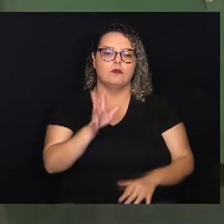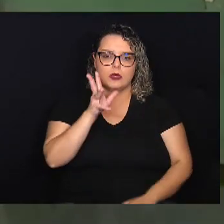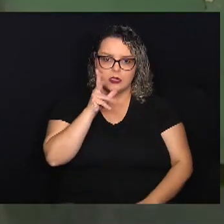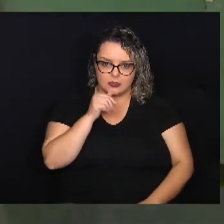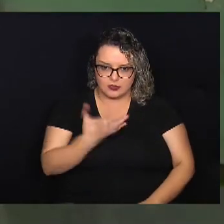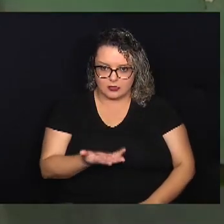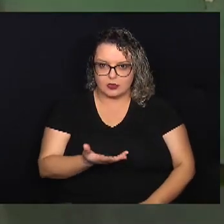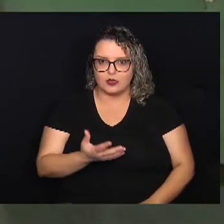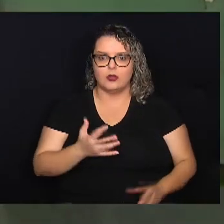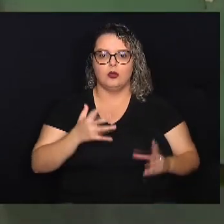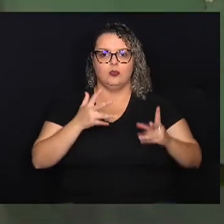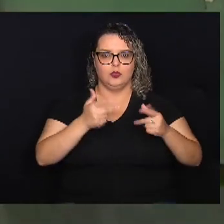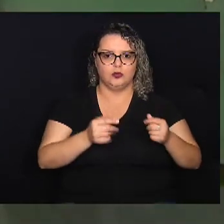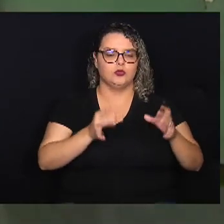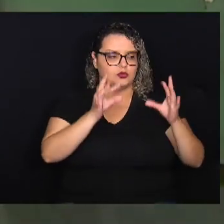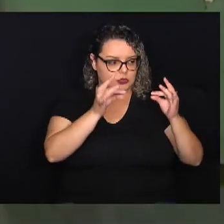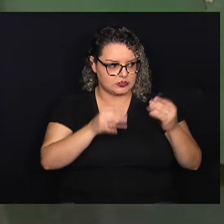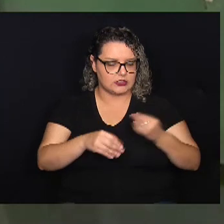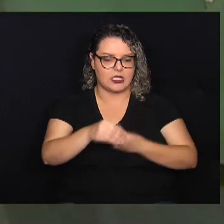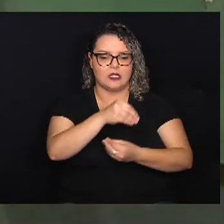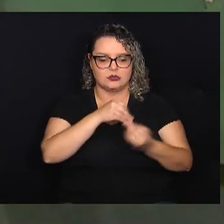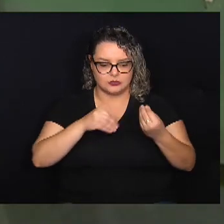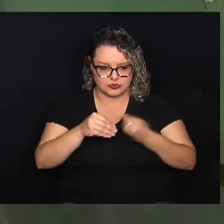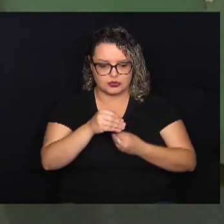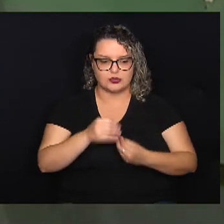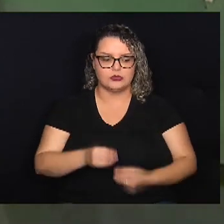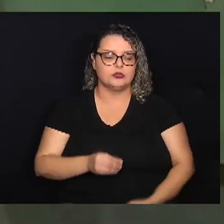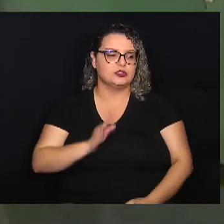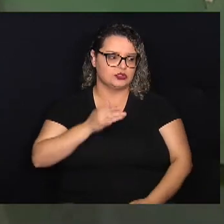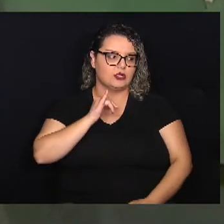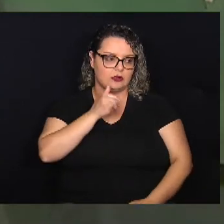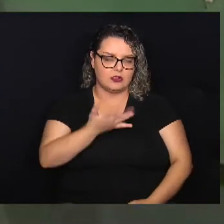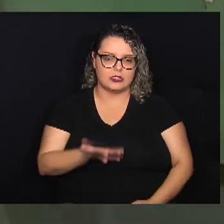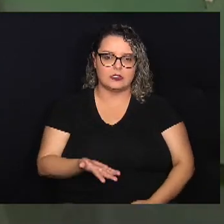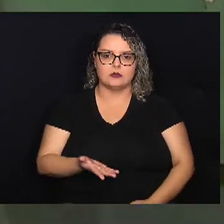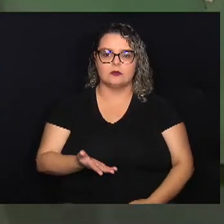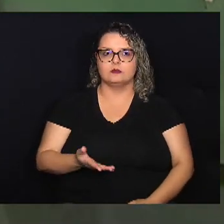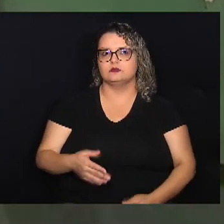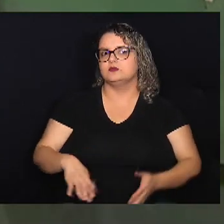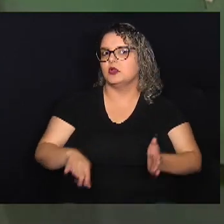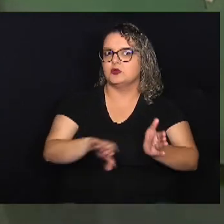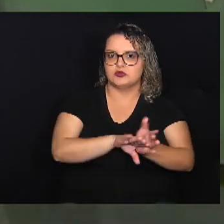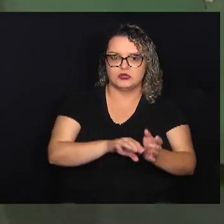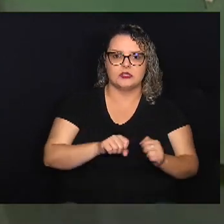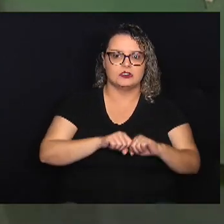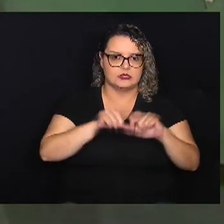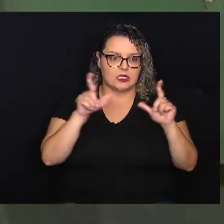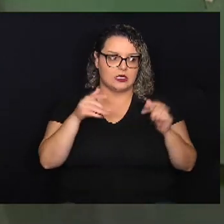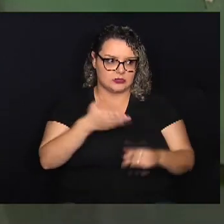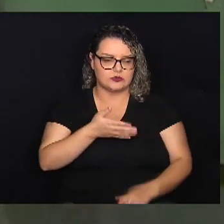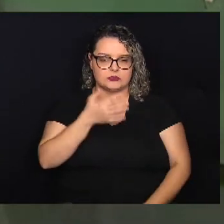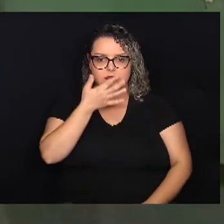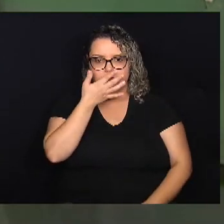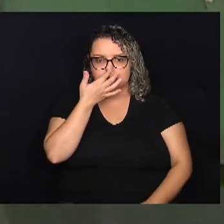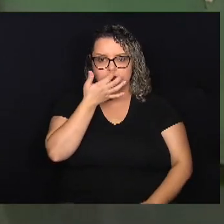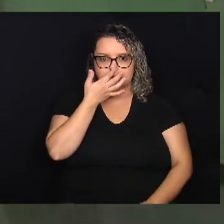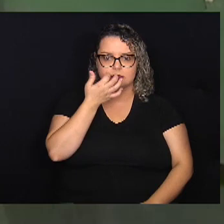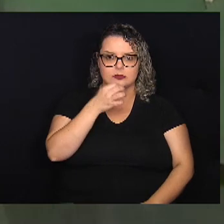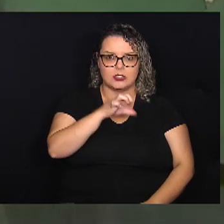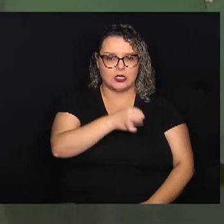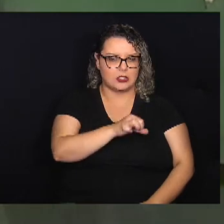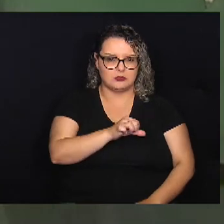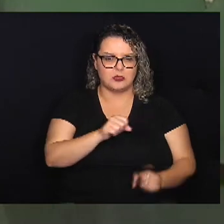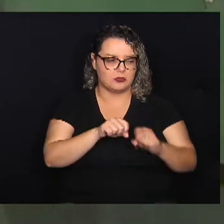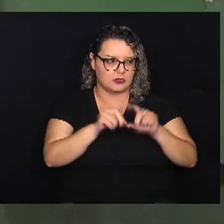de todos esses elementos que estão envolvidos, como a gente já falou. Então a gente chega bem cedinho, antes das 9 da